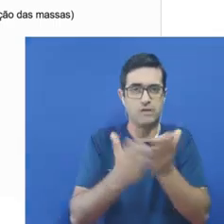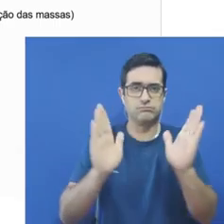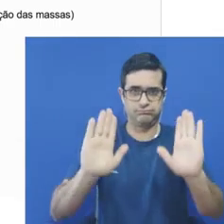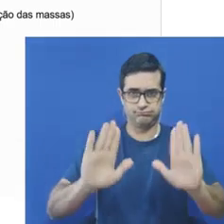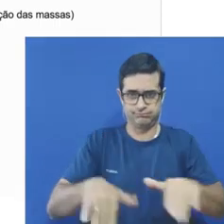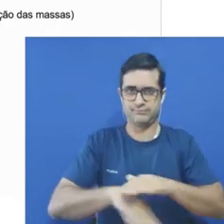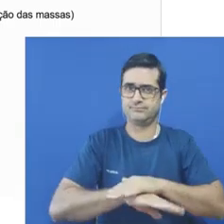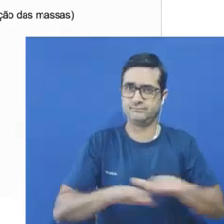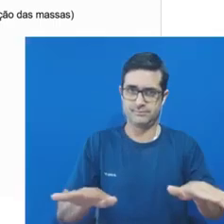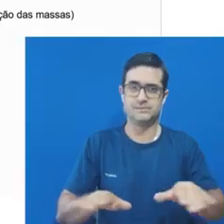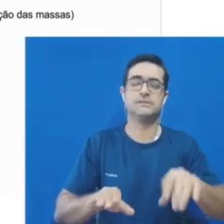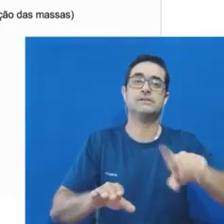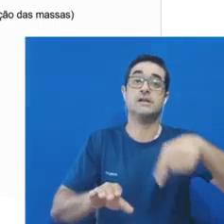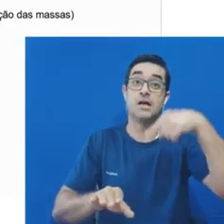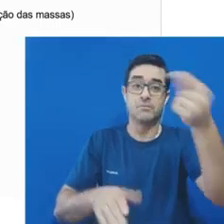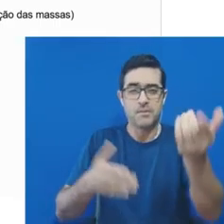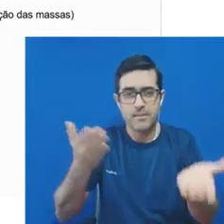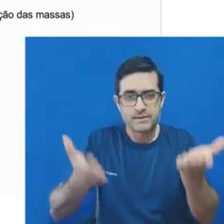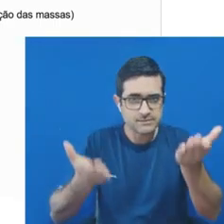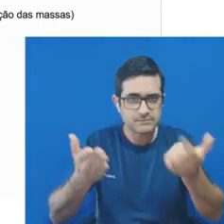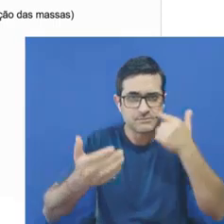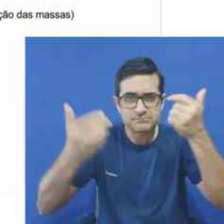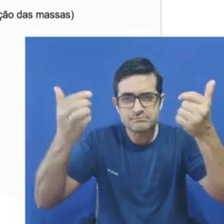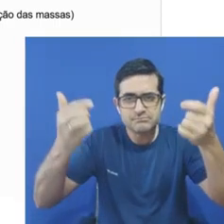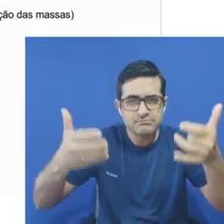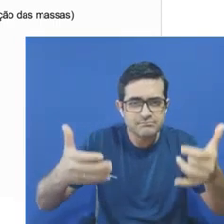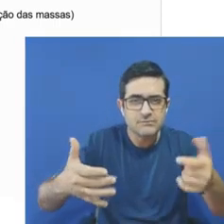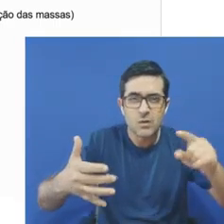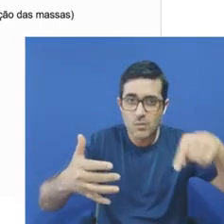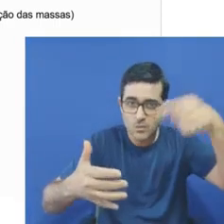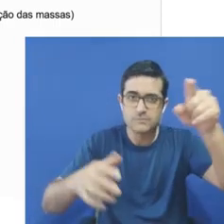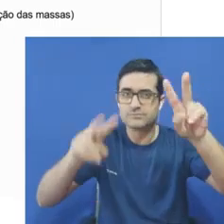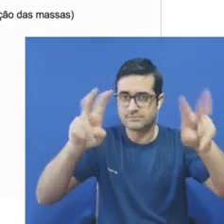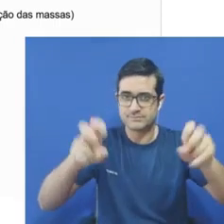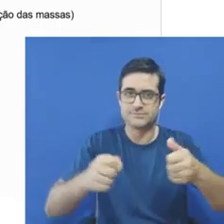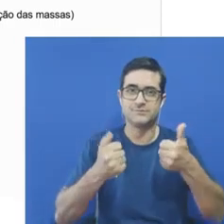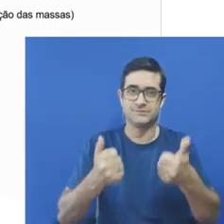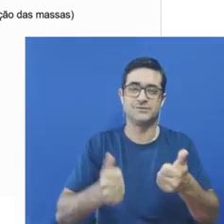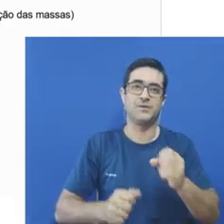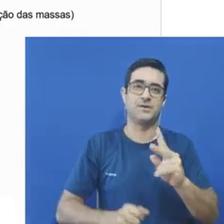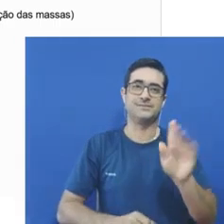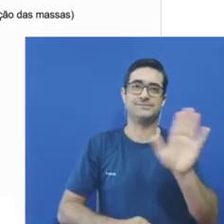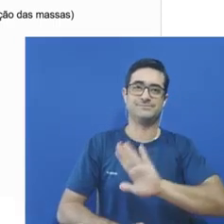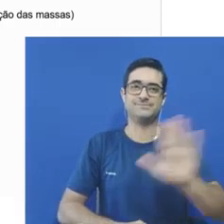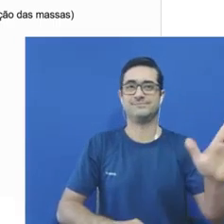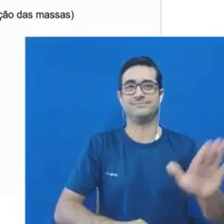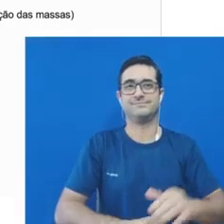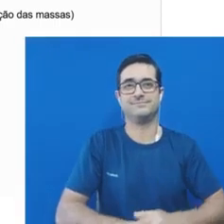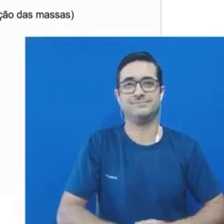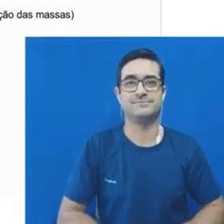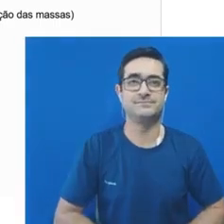depois eu vou entrar em balanceamento na próxima, para que ela não fique muito longa. Então, até a próxima aula. Então,